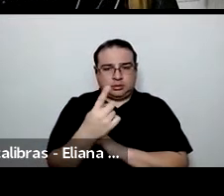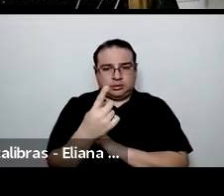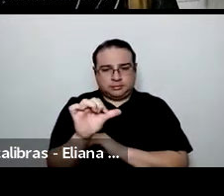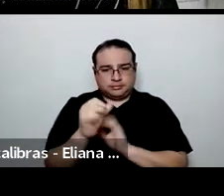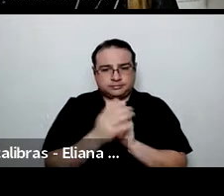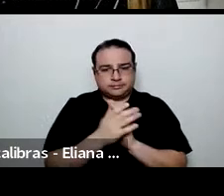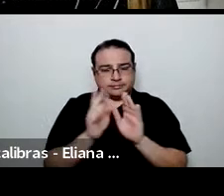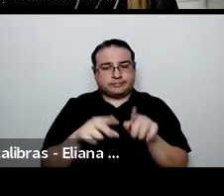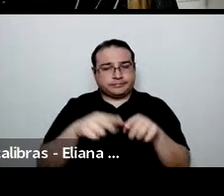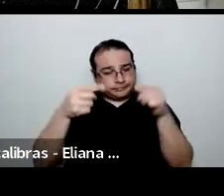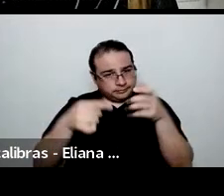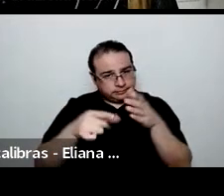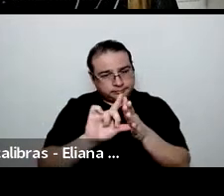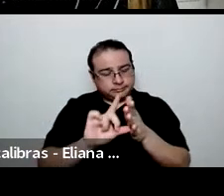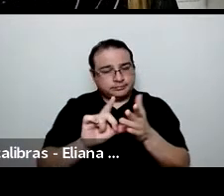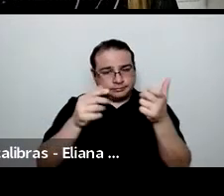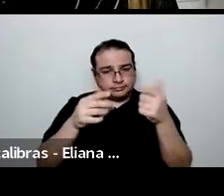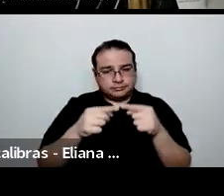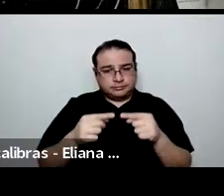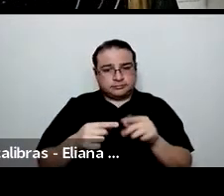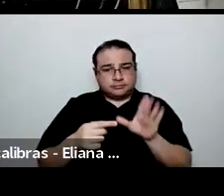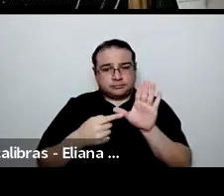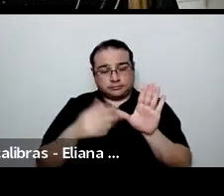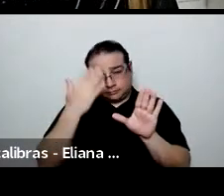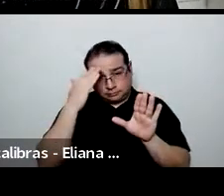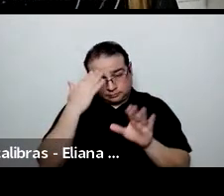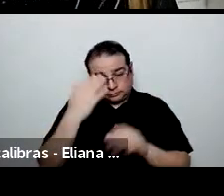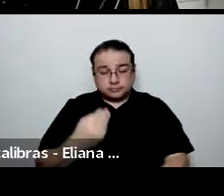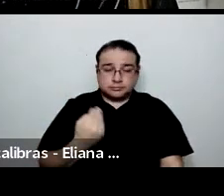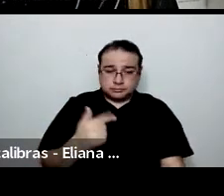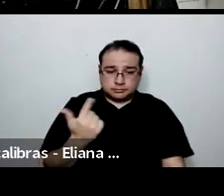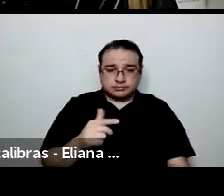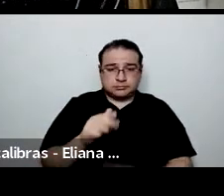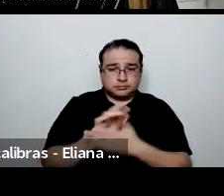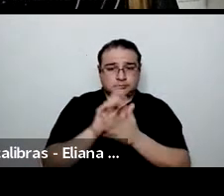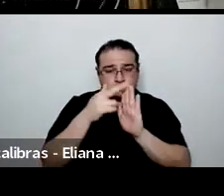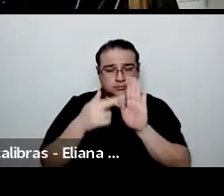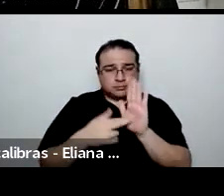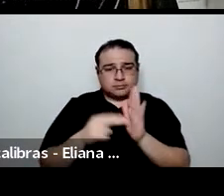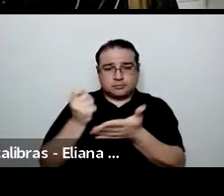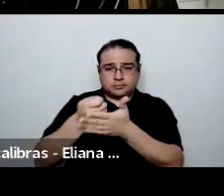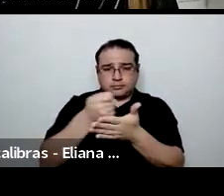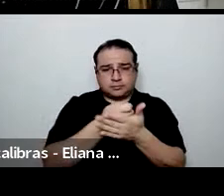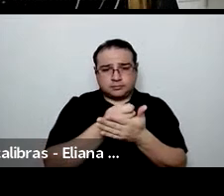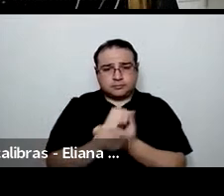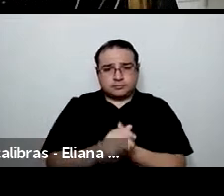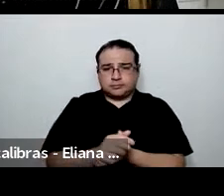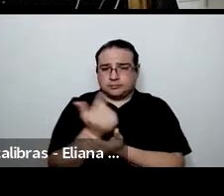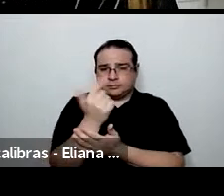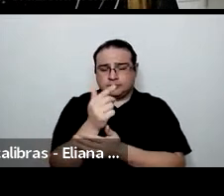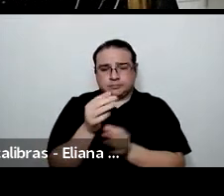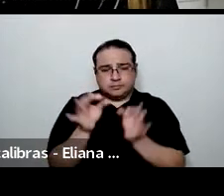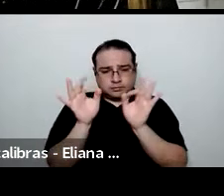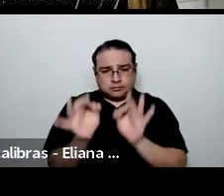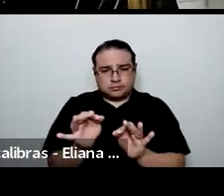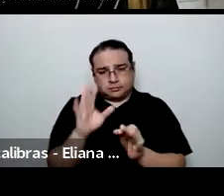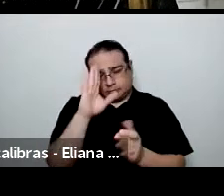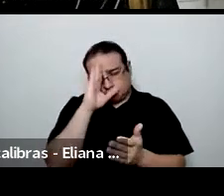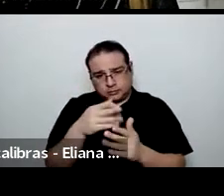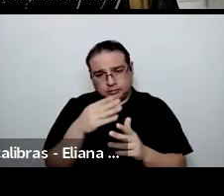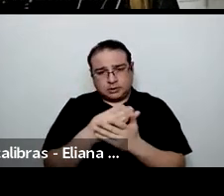já mencionado de onde se conclui que a ausência de relatórios financeiros não conduzir imediatamente